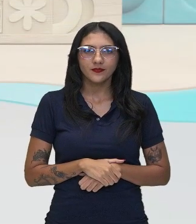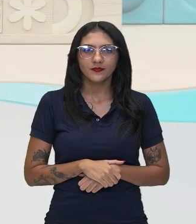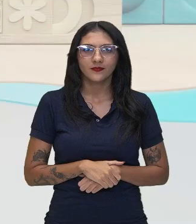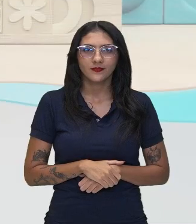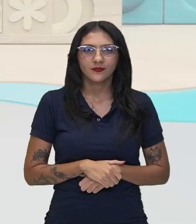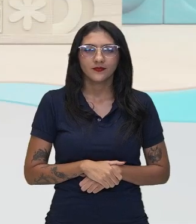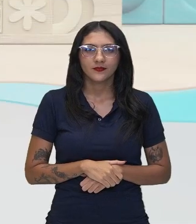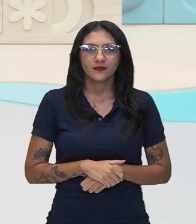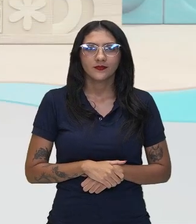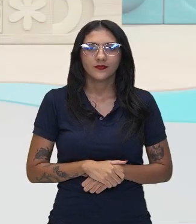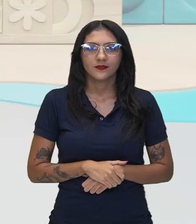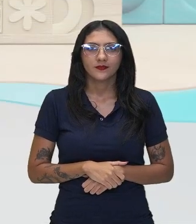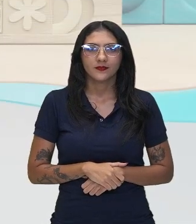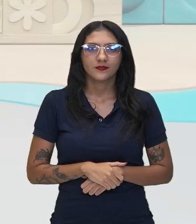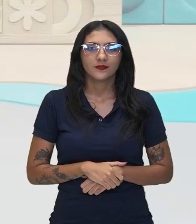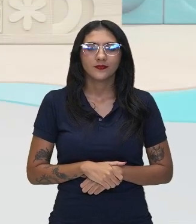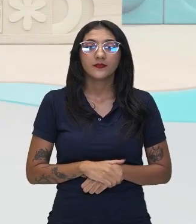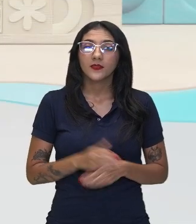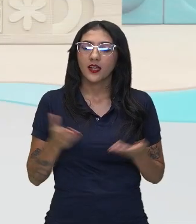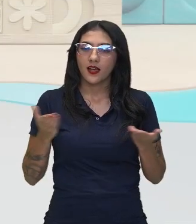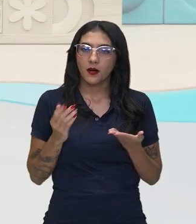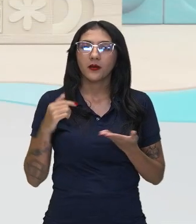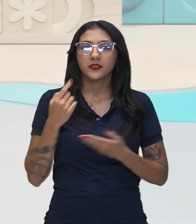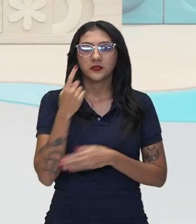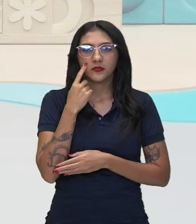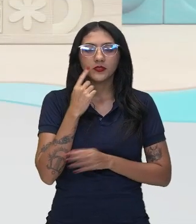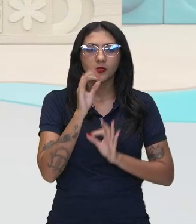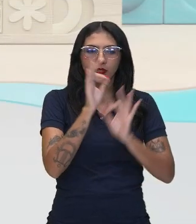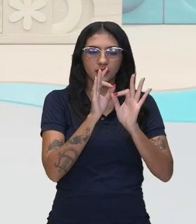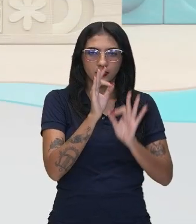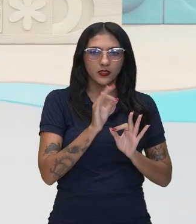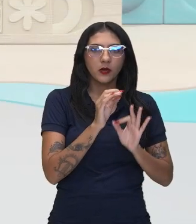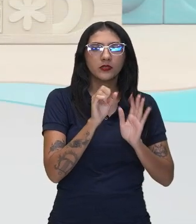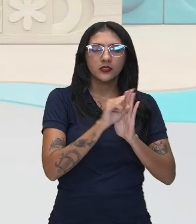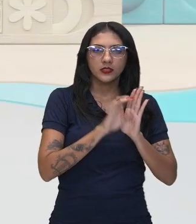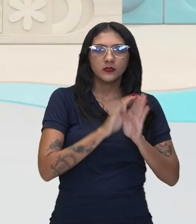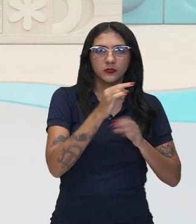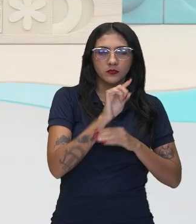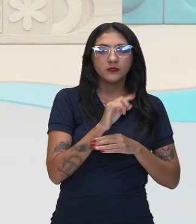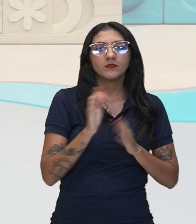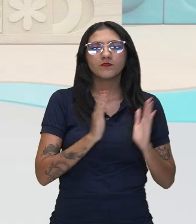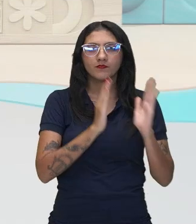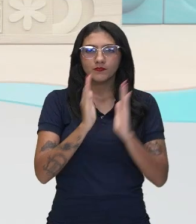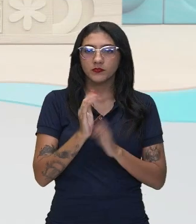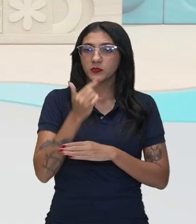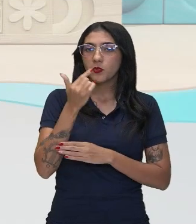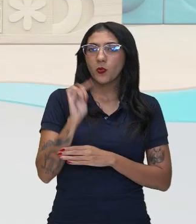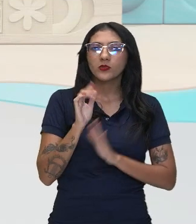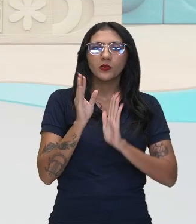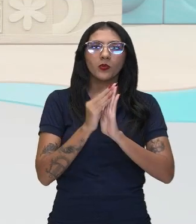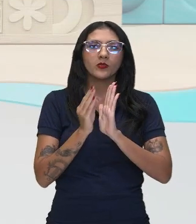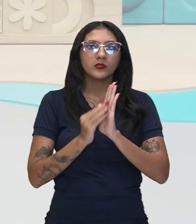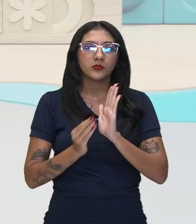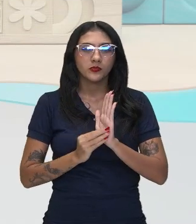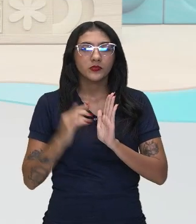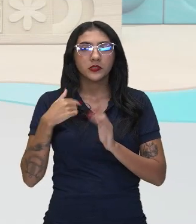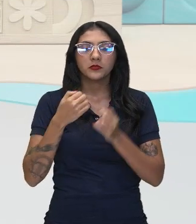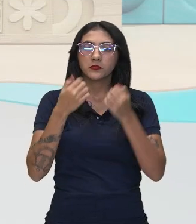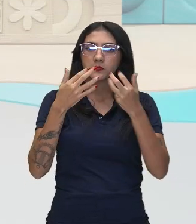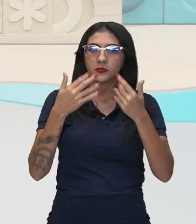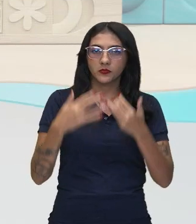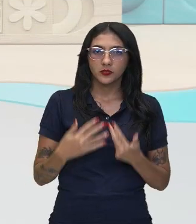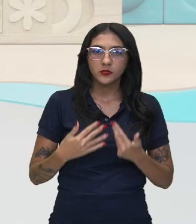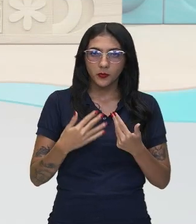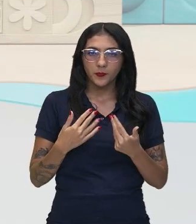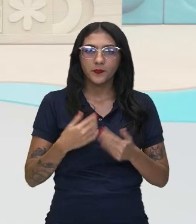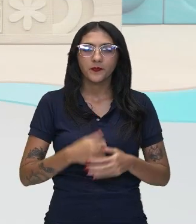depois dessa parte de acentuação gráfica, outro conteúdo que nós trabalhamos na nossa unidade, que são os sinônimos,